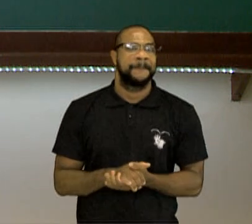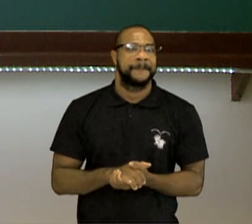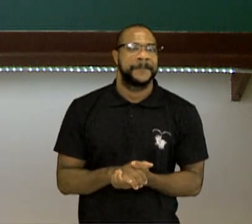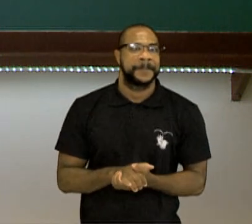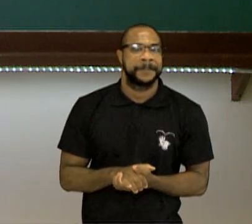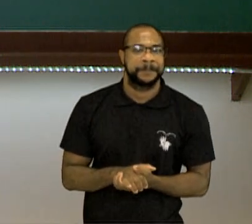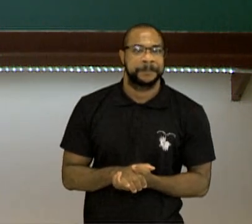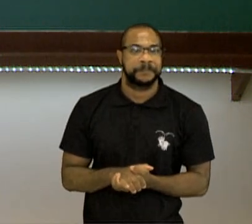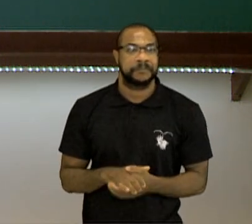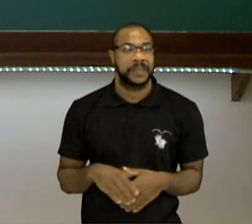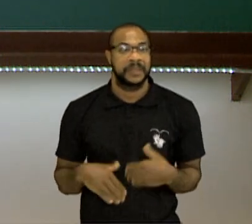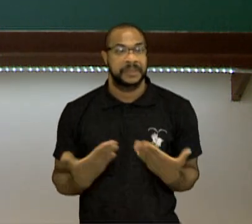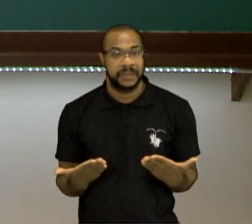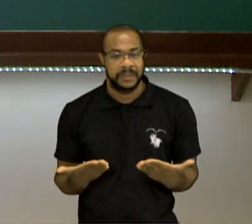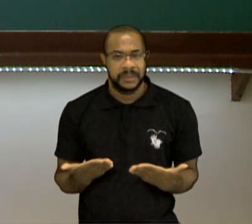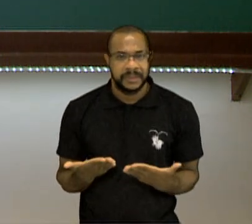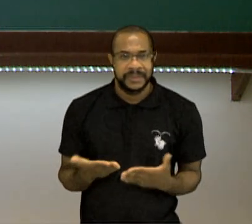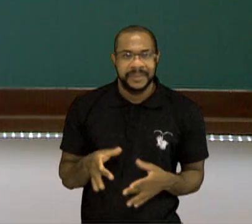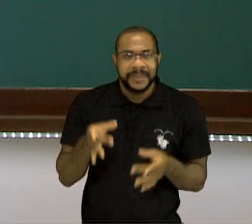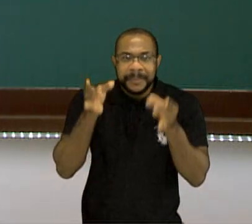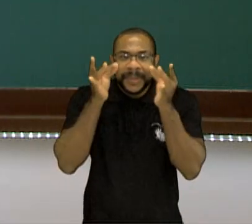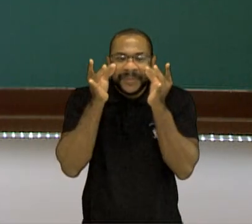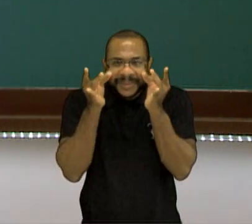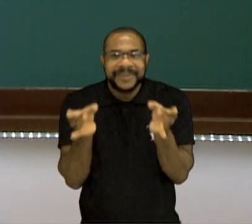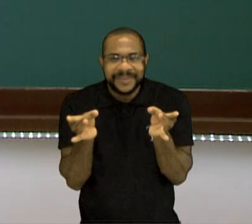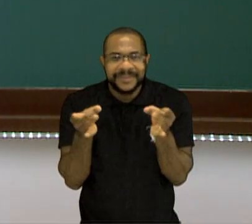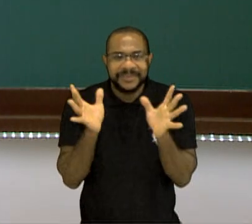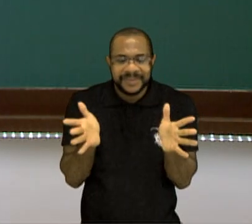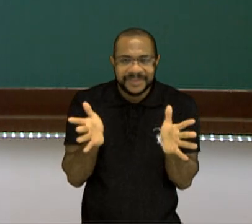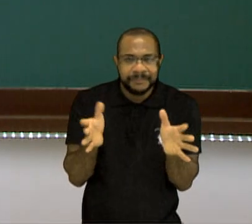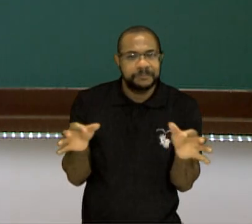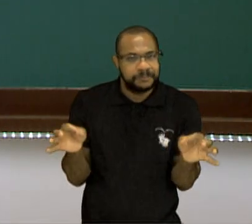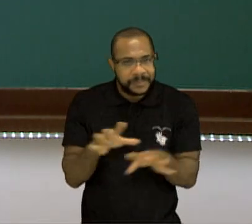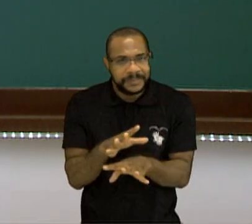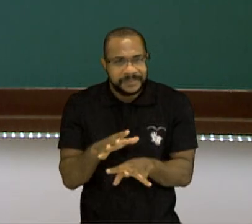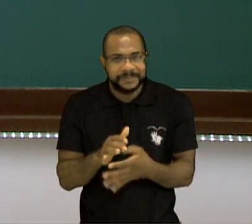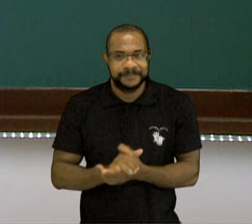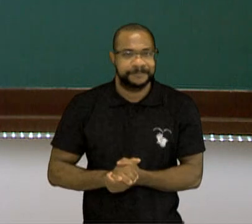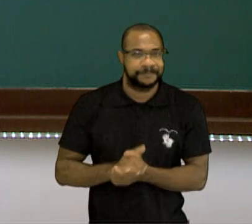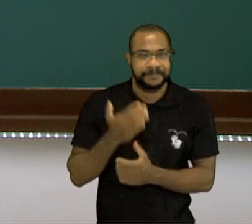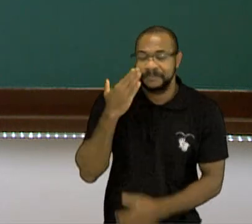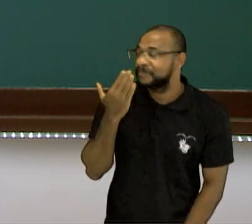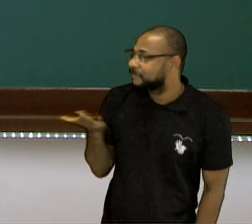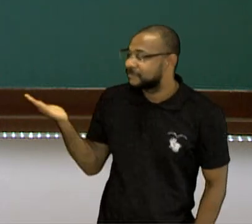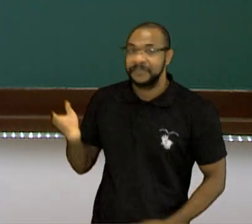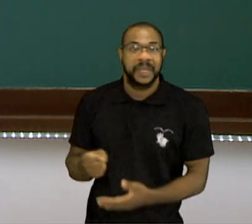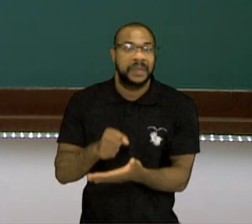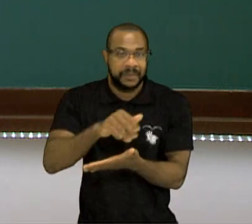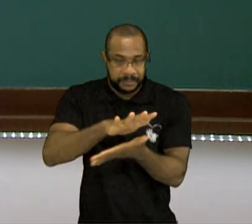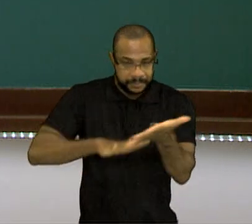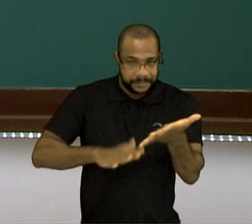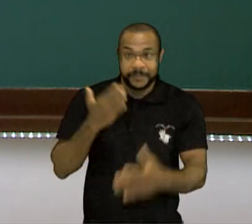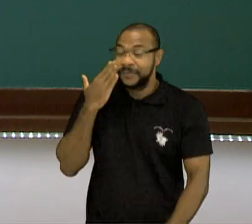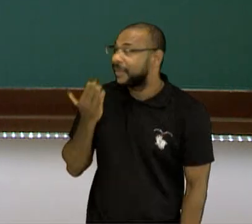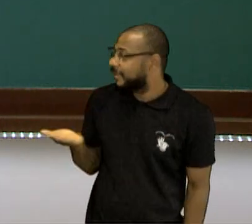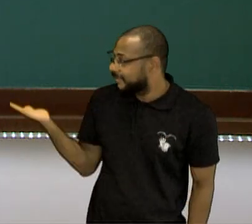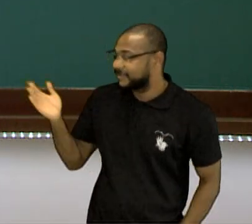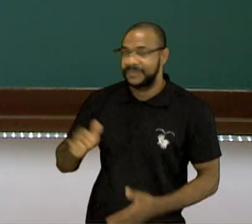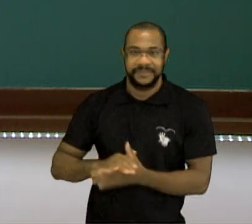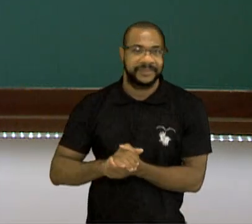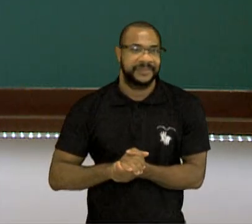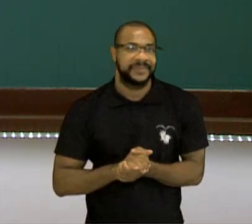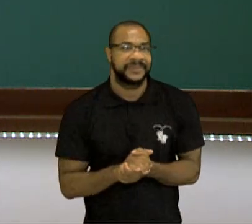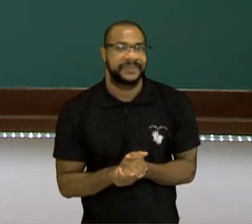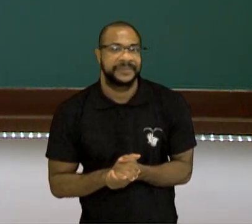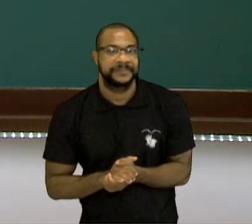Bom, será que você prestou atenção nisso que nós falamos? Vamos ao nosso quiz, então.